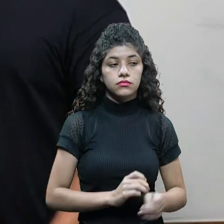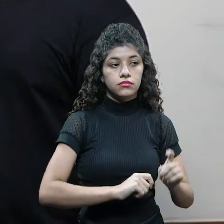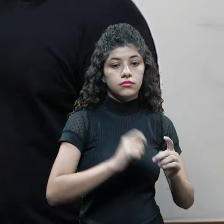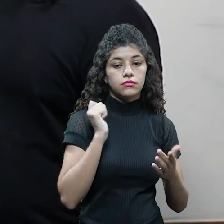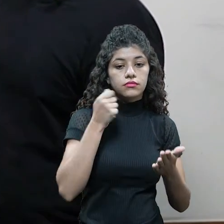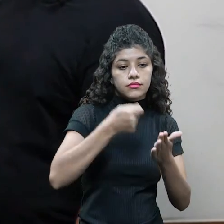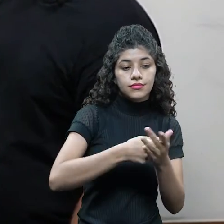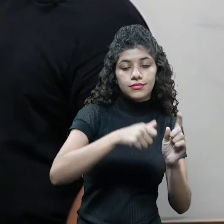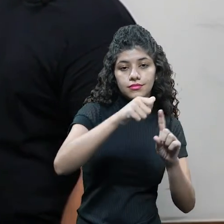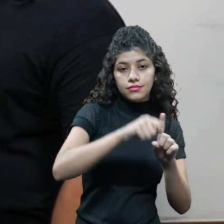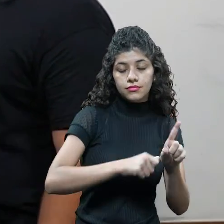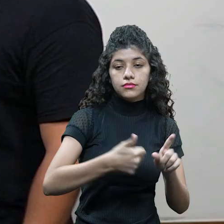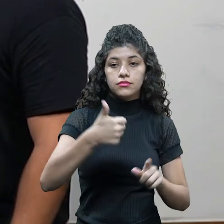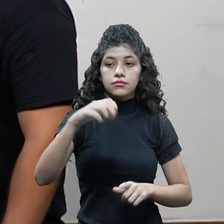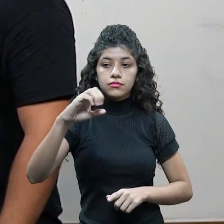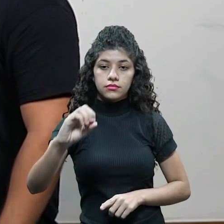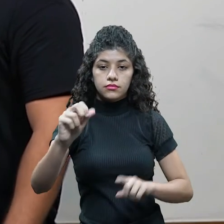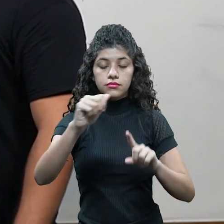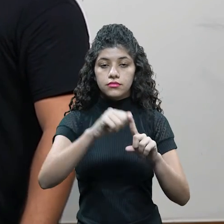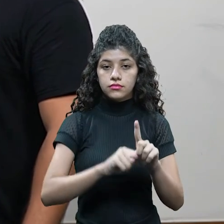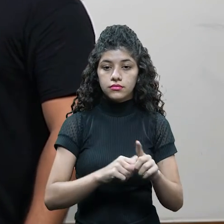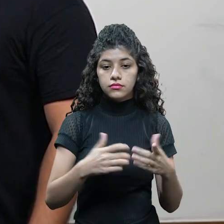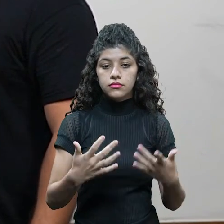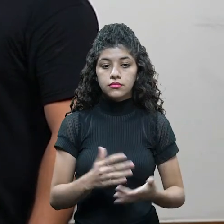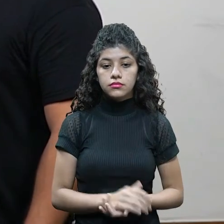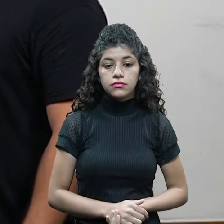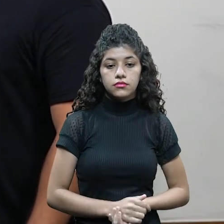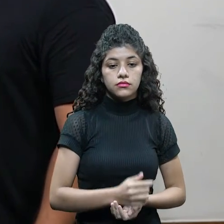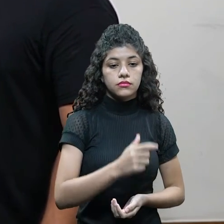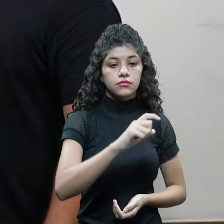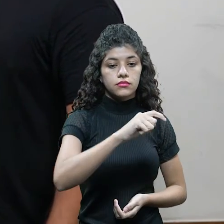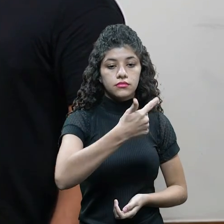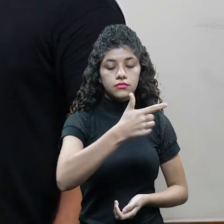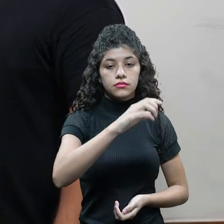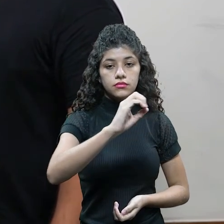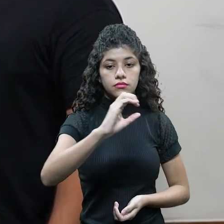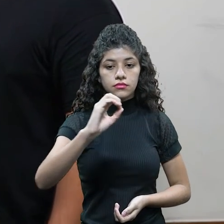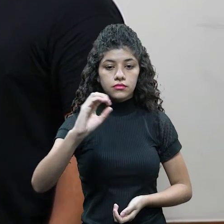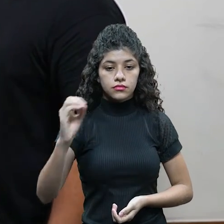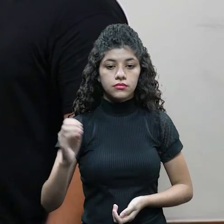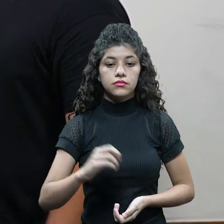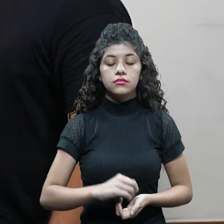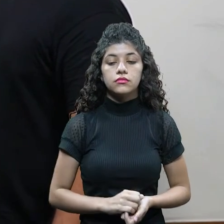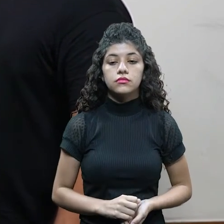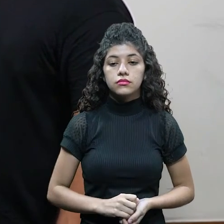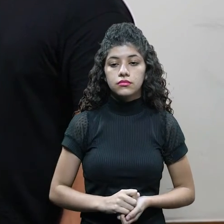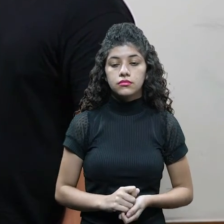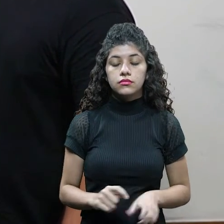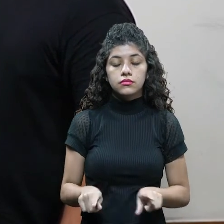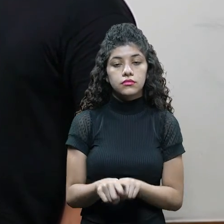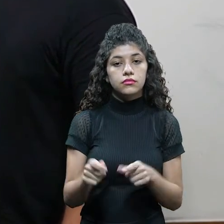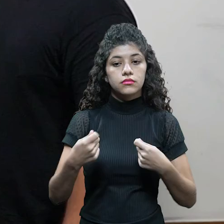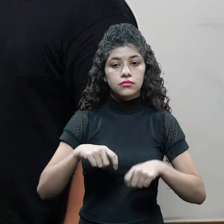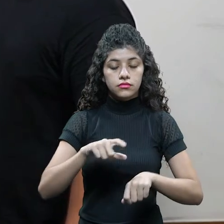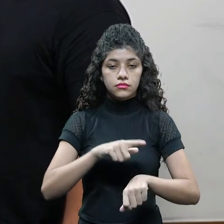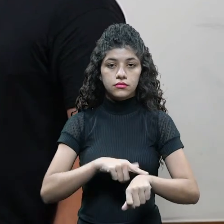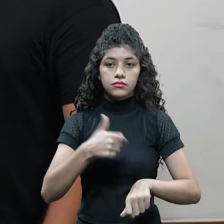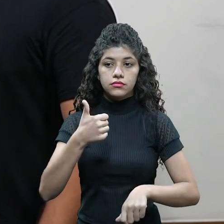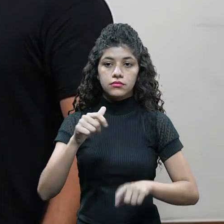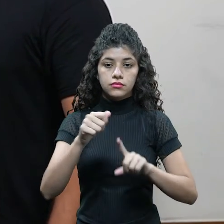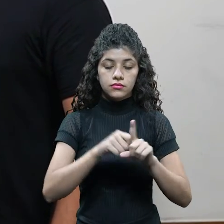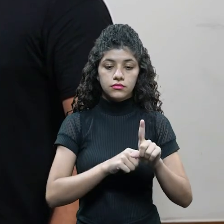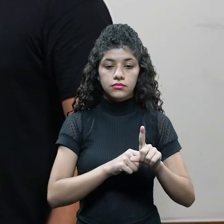meses. Aí eu vou fazer a substituição. O C, 10 mil, a taxa de juros 5, e o tempo é pagar